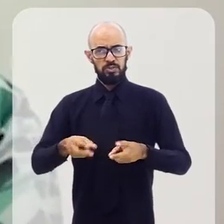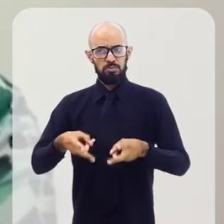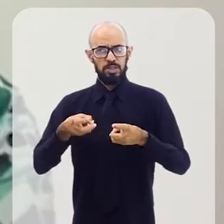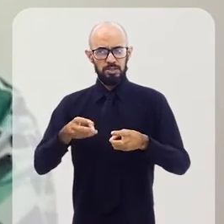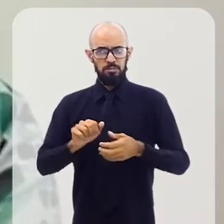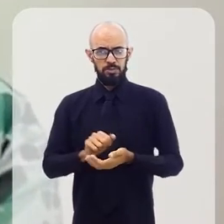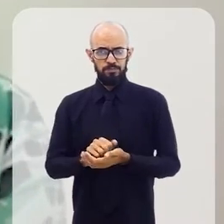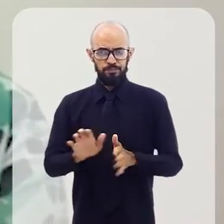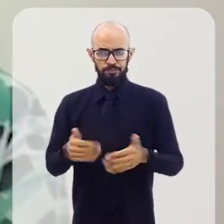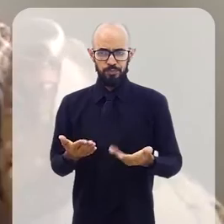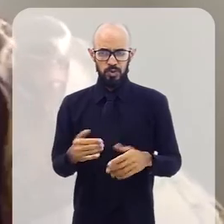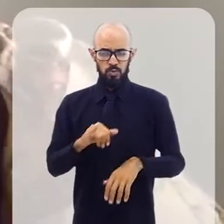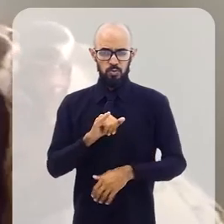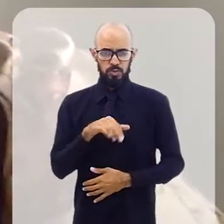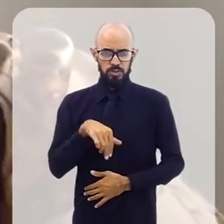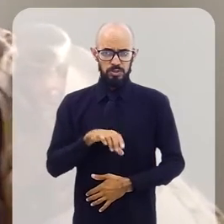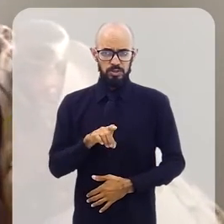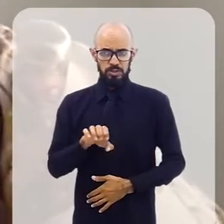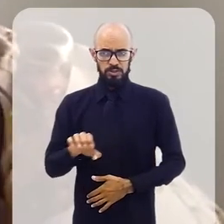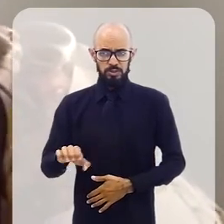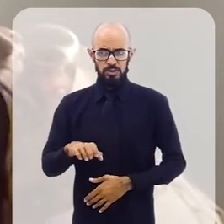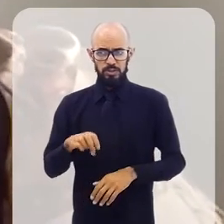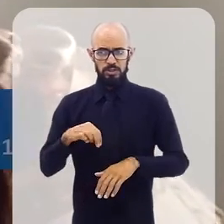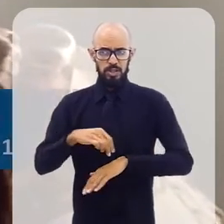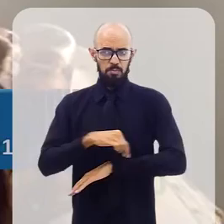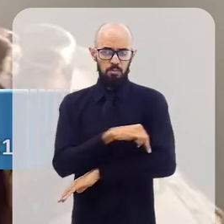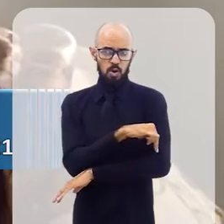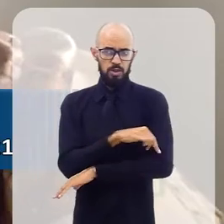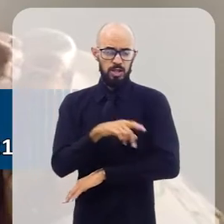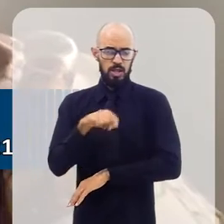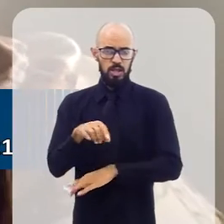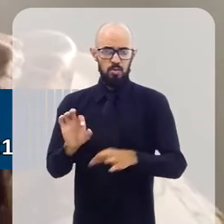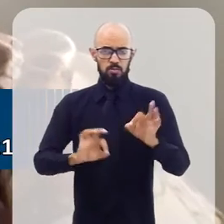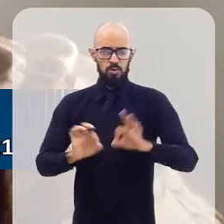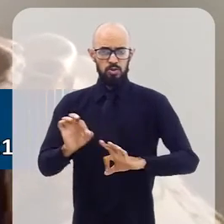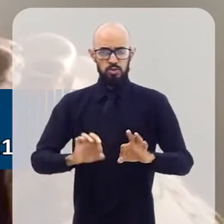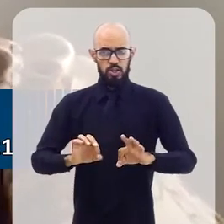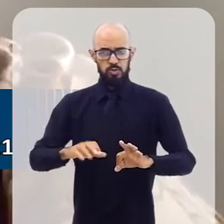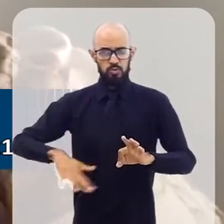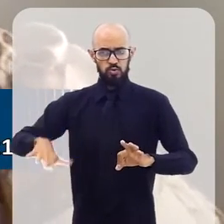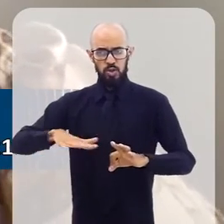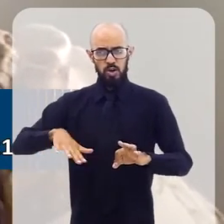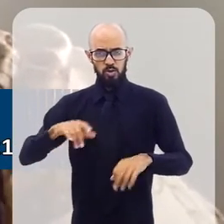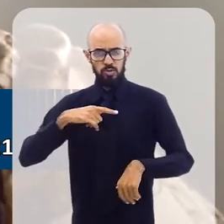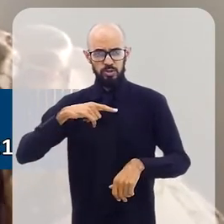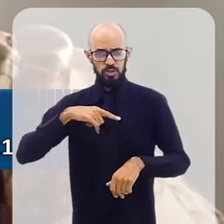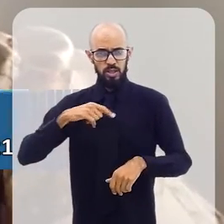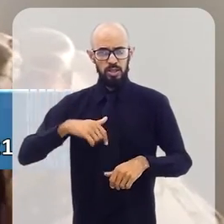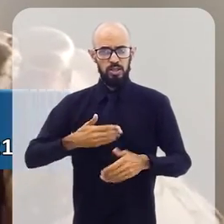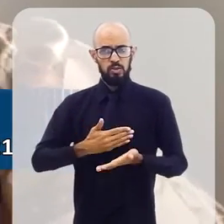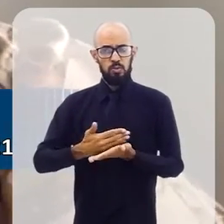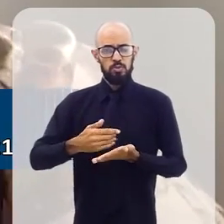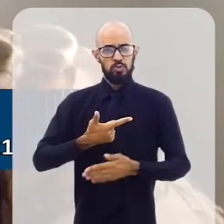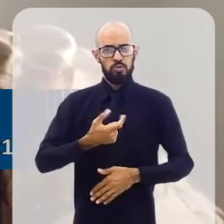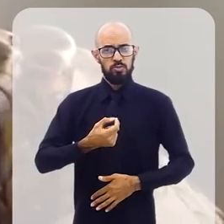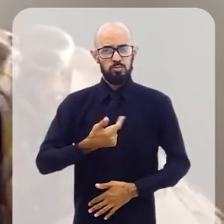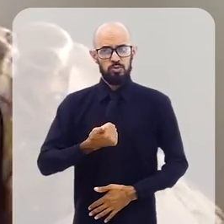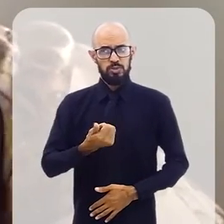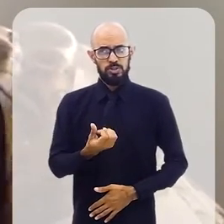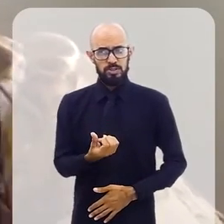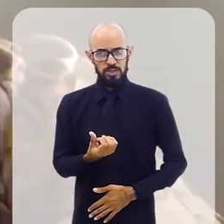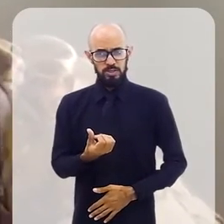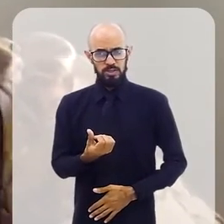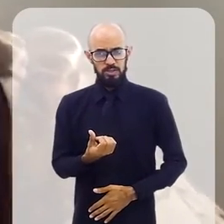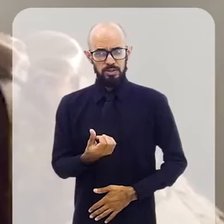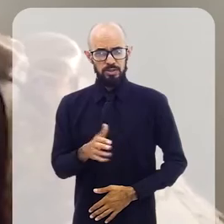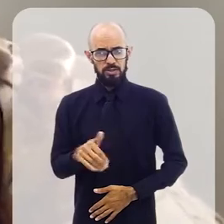de transparência? Bom, o Índice de Transparência da Moda, né, ele é um projeto global, que ele existe desde